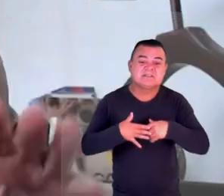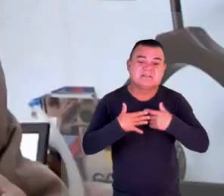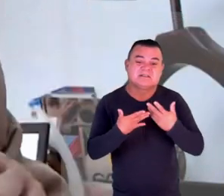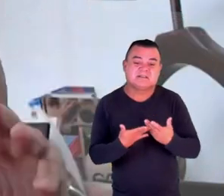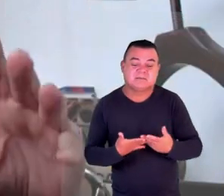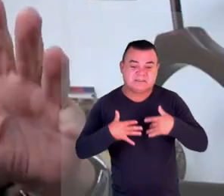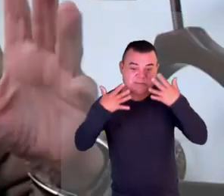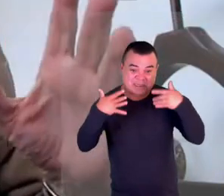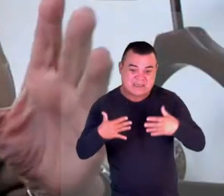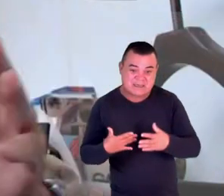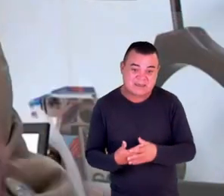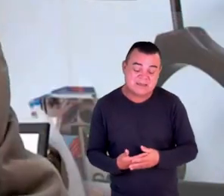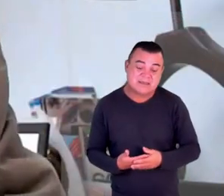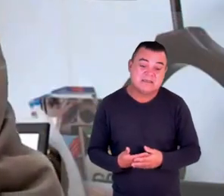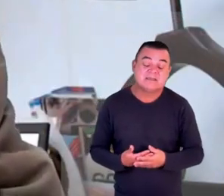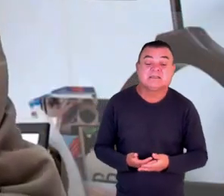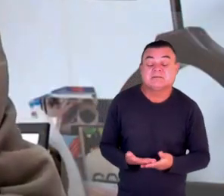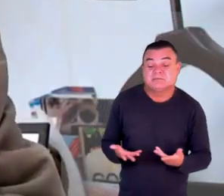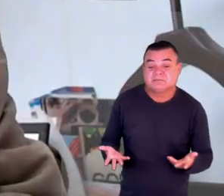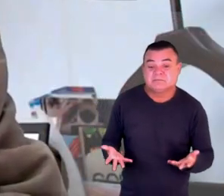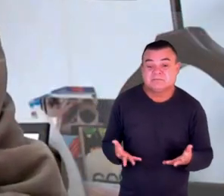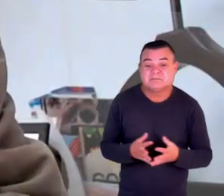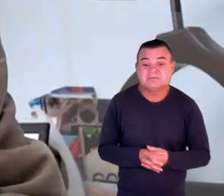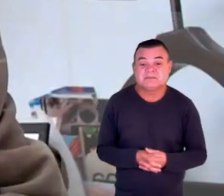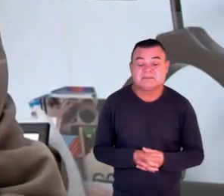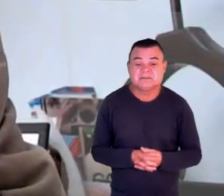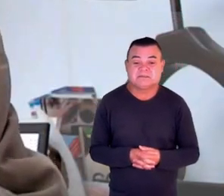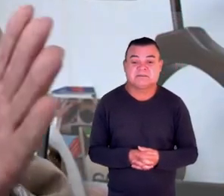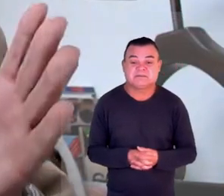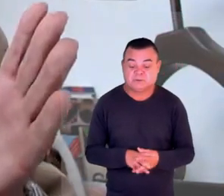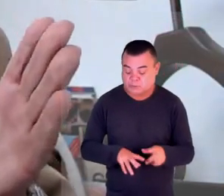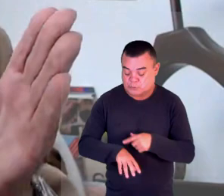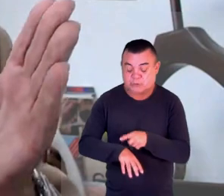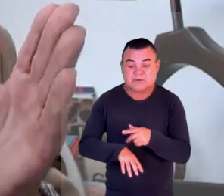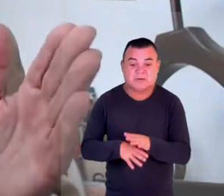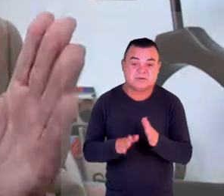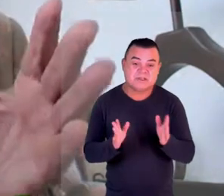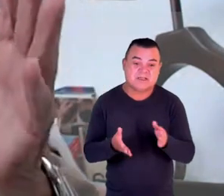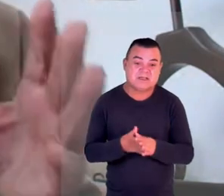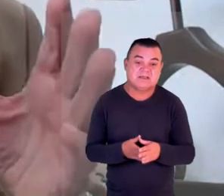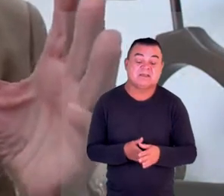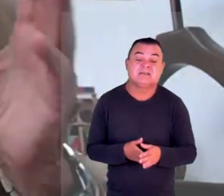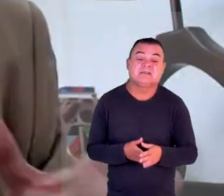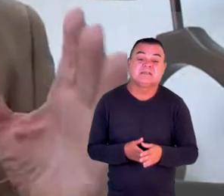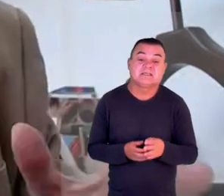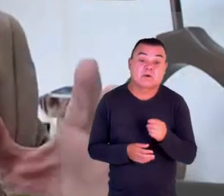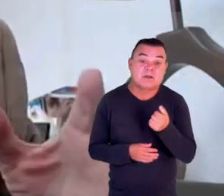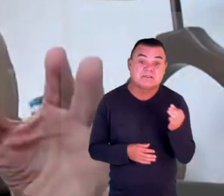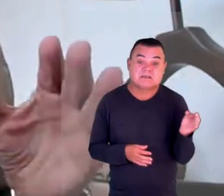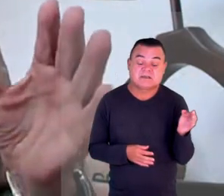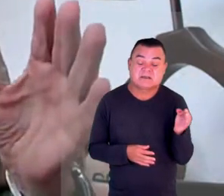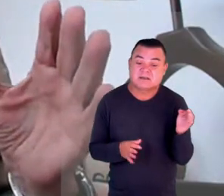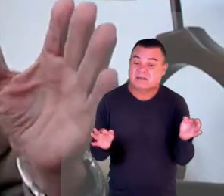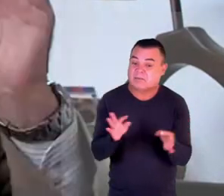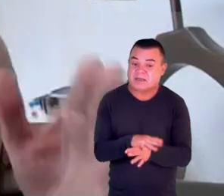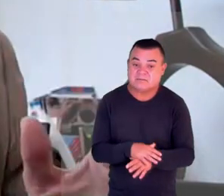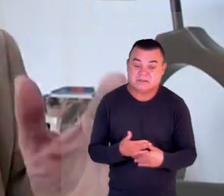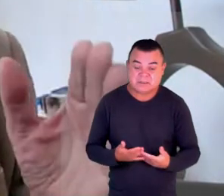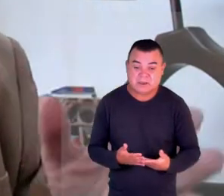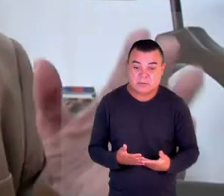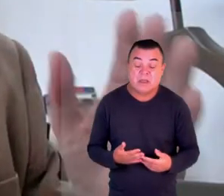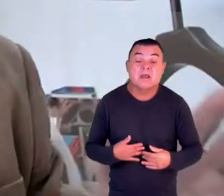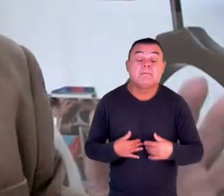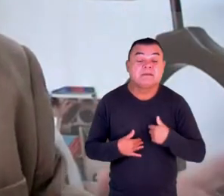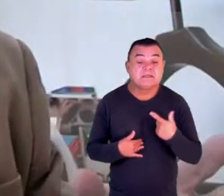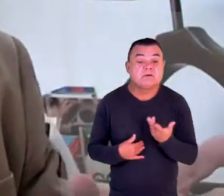eu para eu passar né Essa a a especialmente a indicação do motivo pelo qual a Adesão